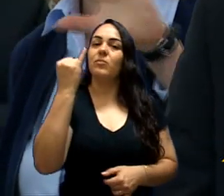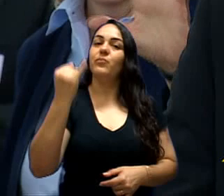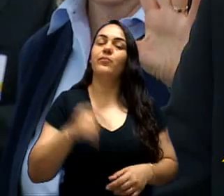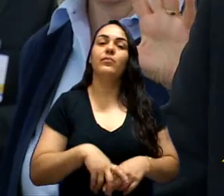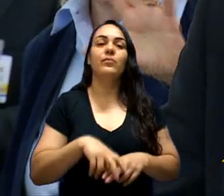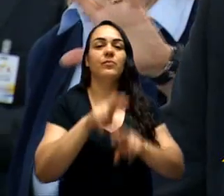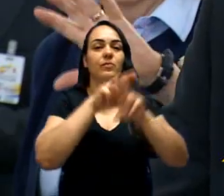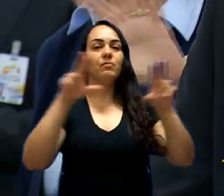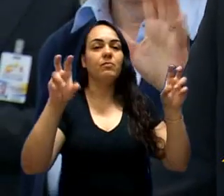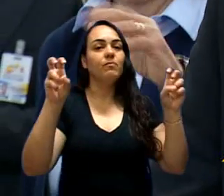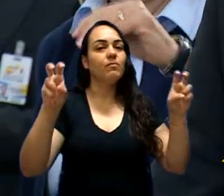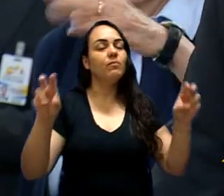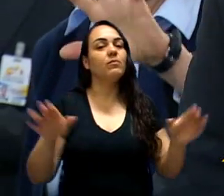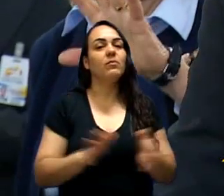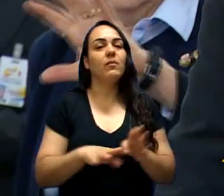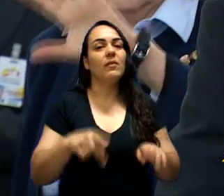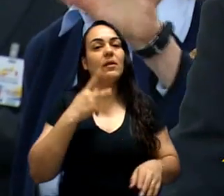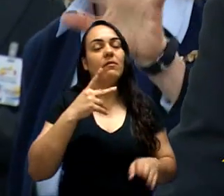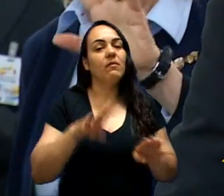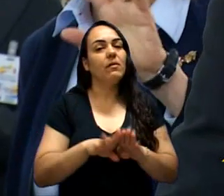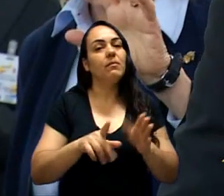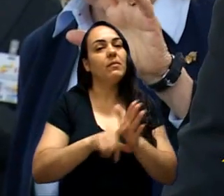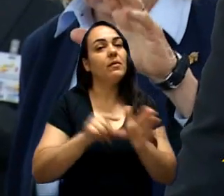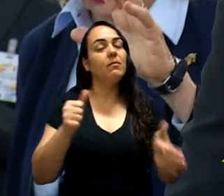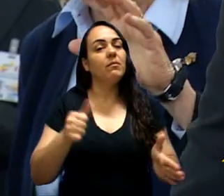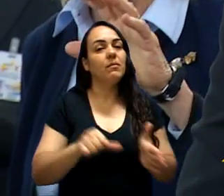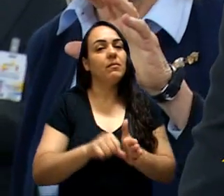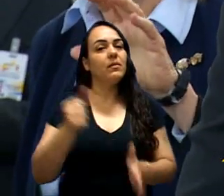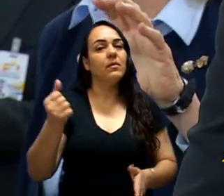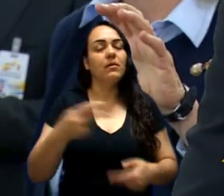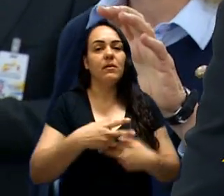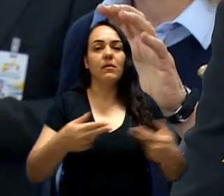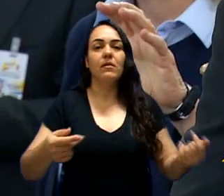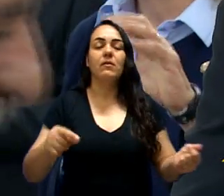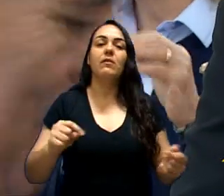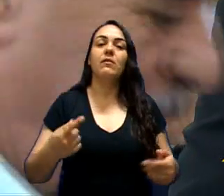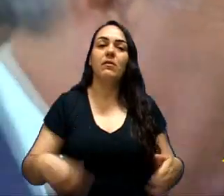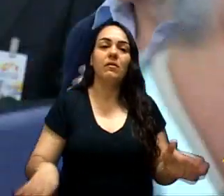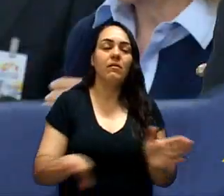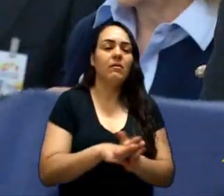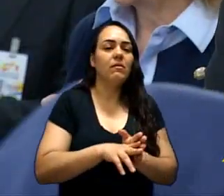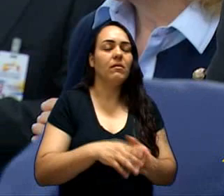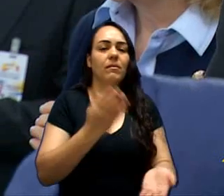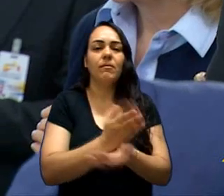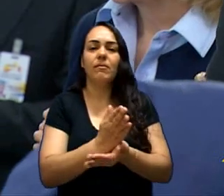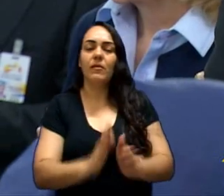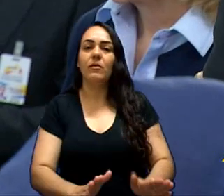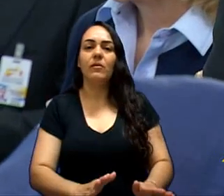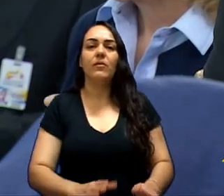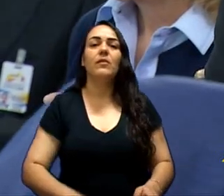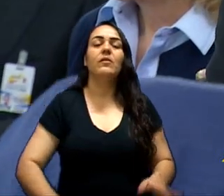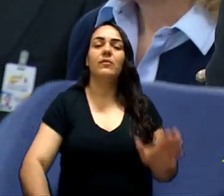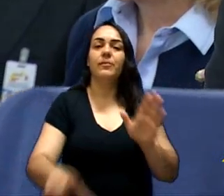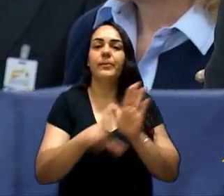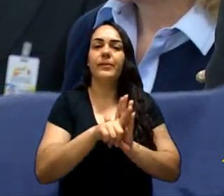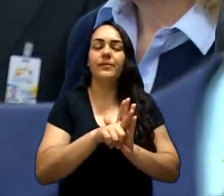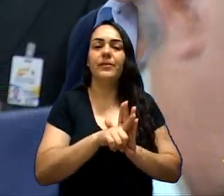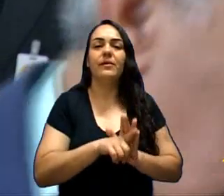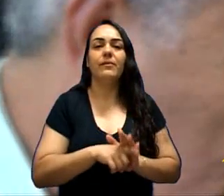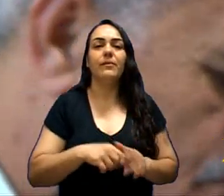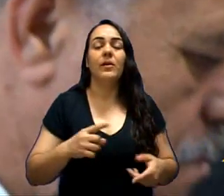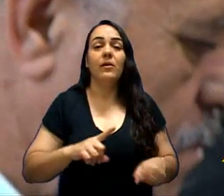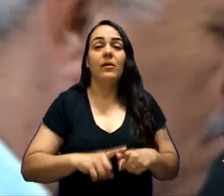assunto. É, em primeiro lugar, eu quero relatar o absurdo de ter vindo esse veto. Esse veto